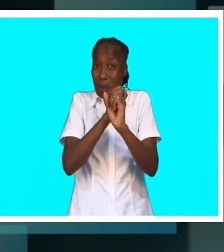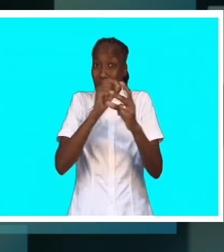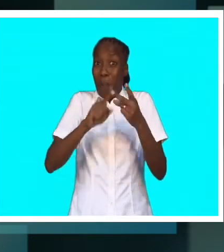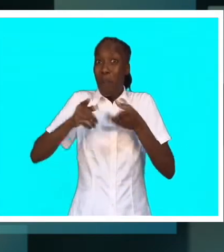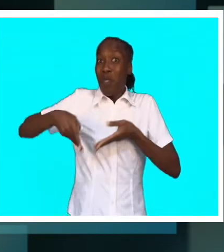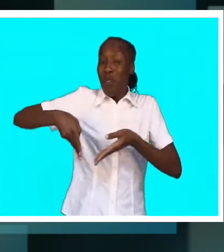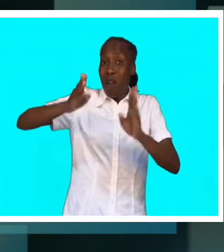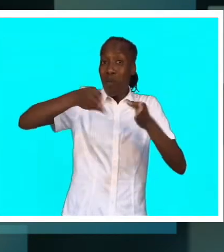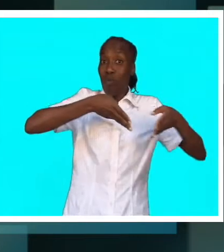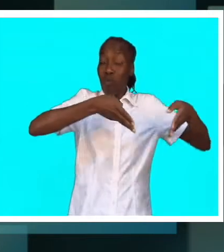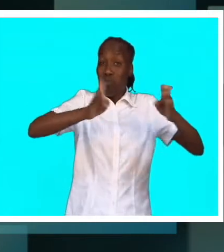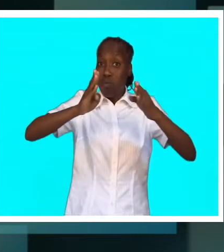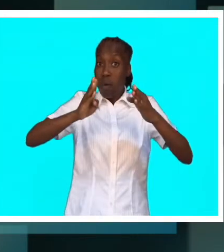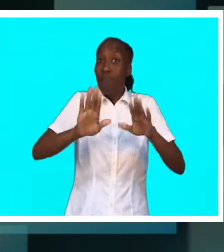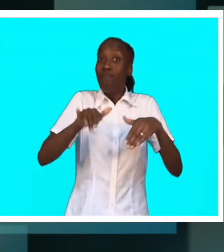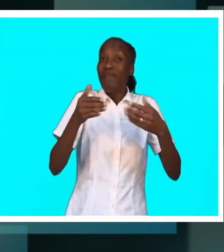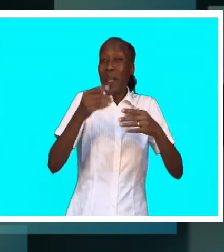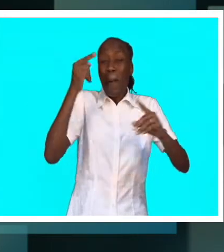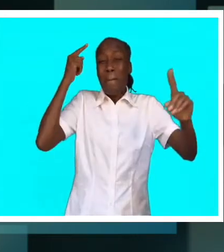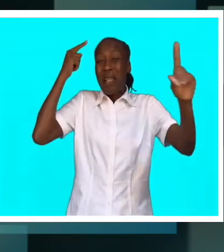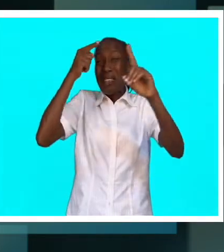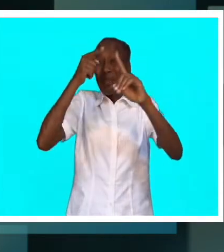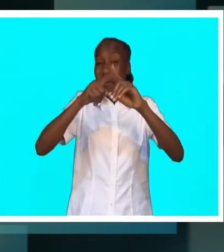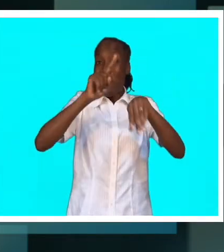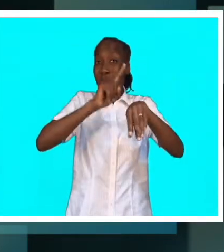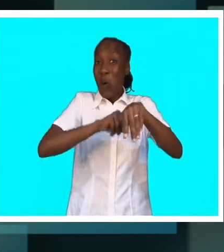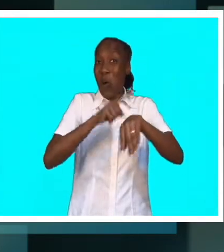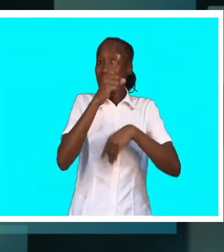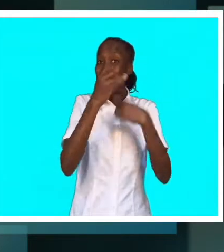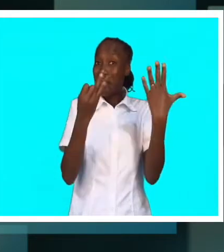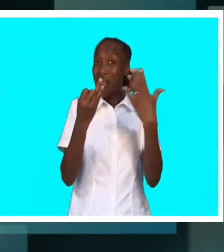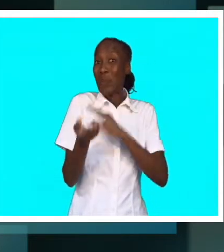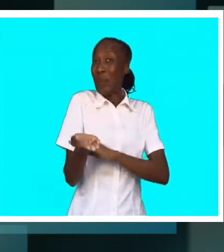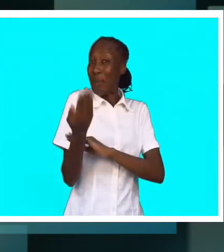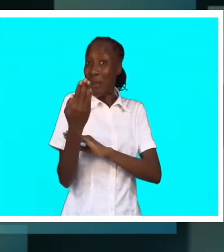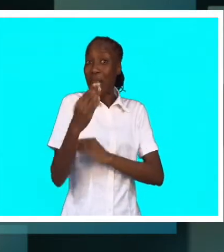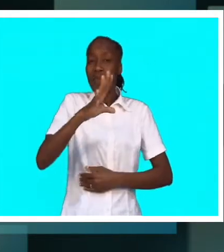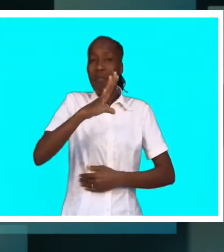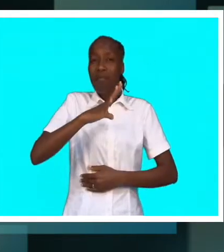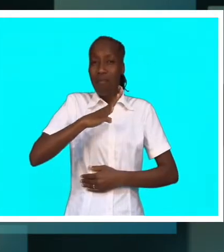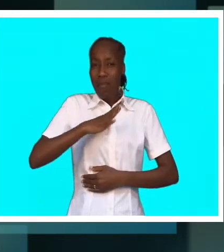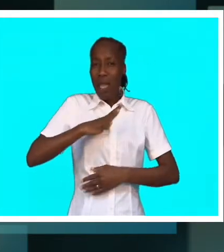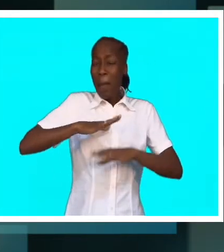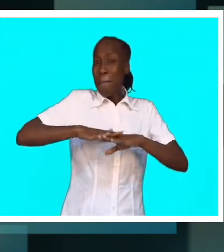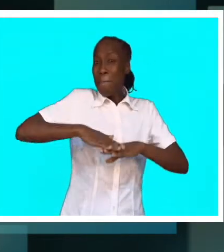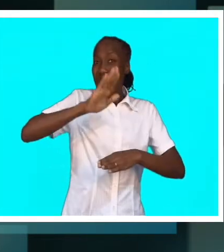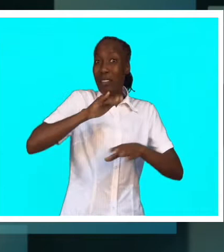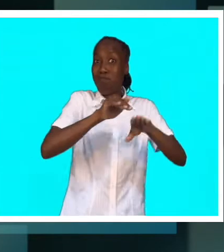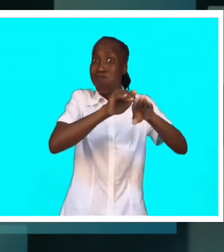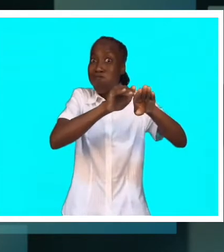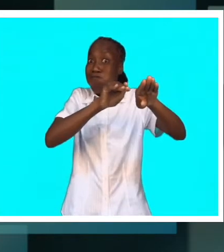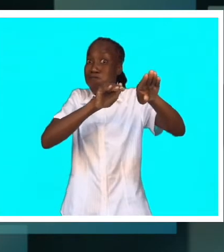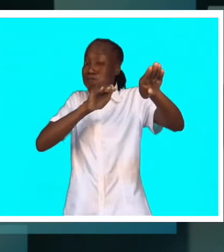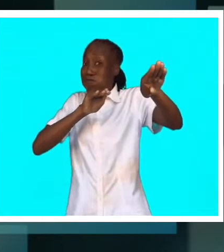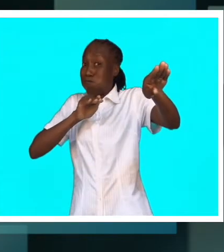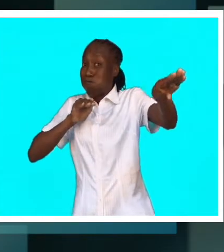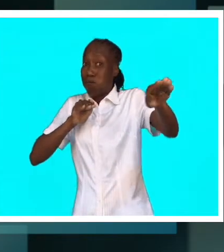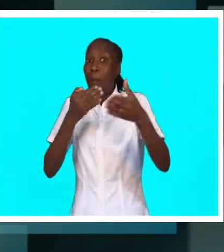inflexibilidade nas vias públicas, principalmente nas horas da ponta. E isto traz-nos